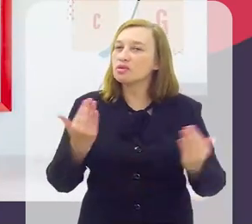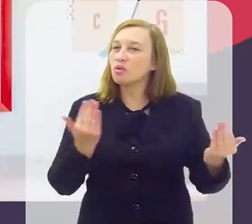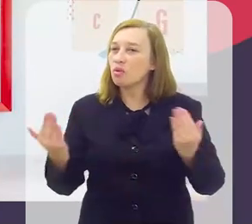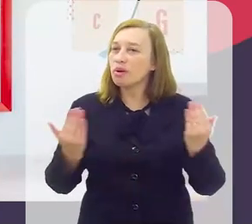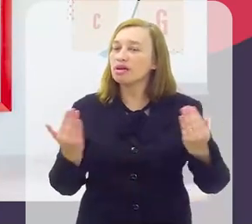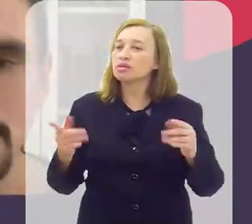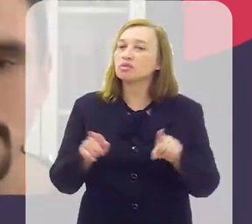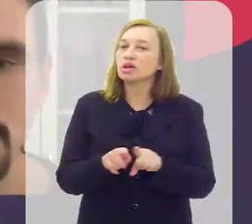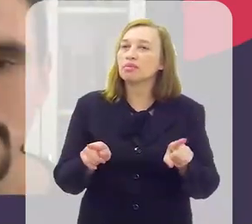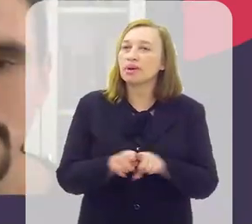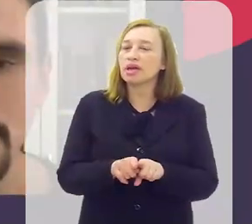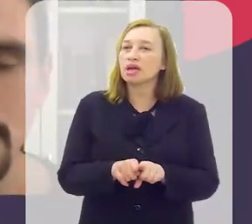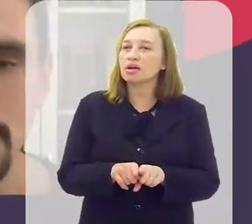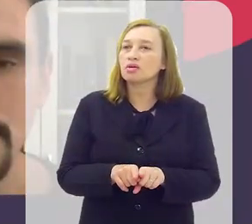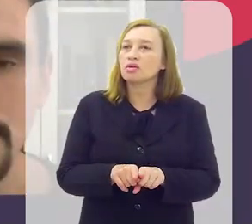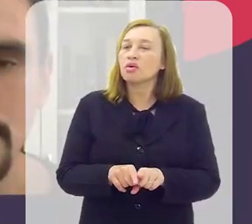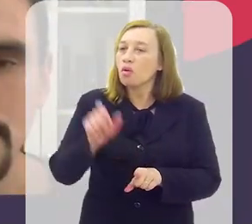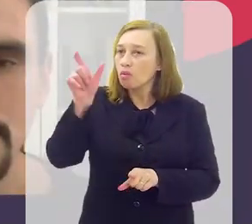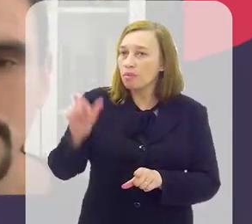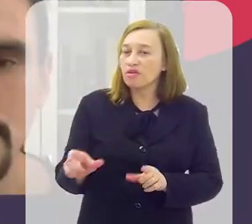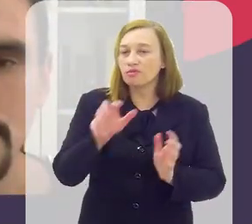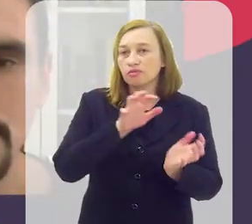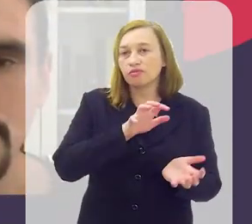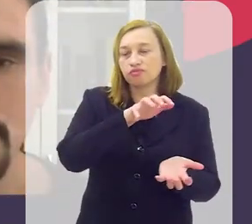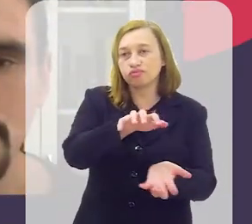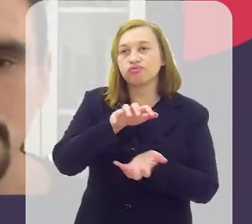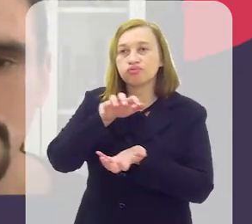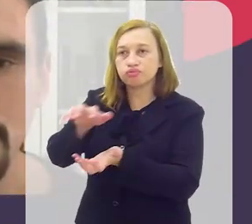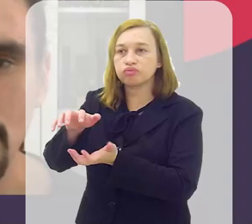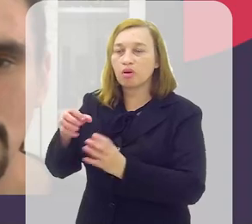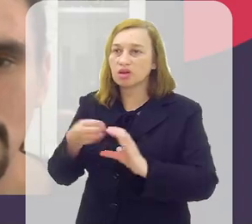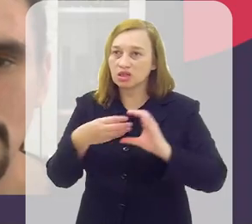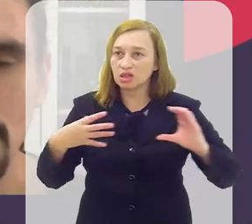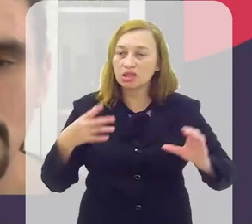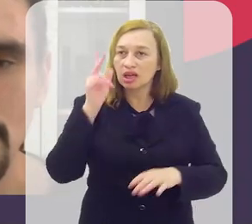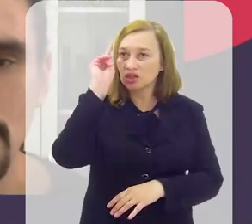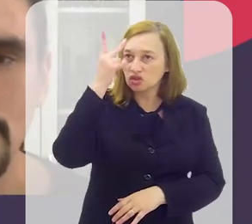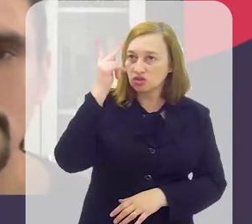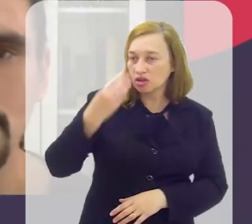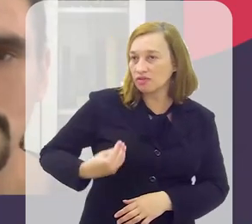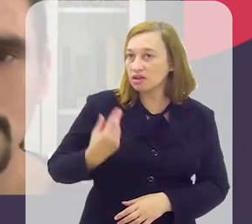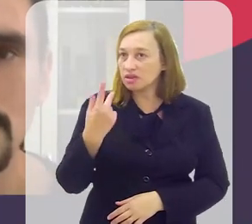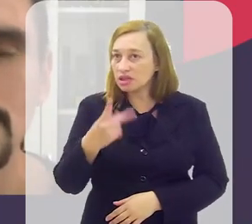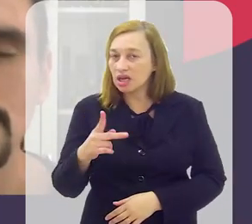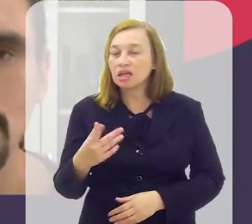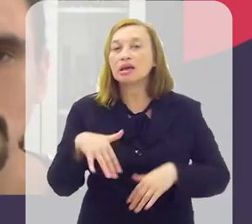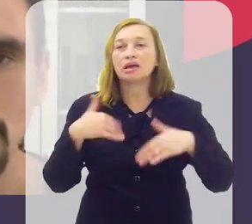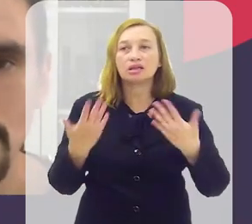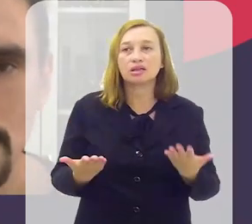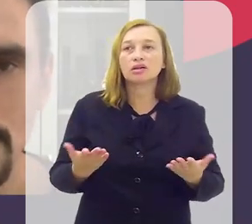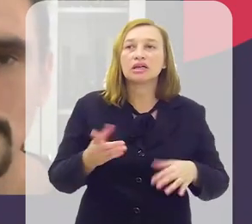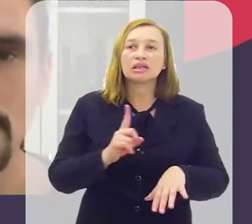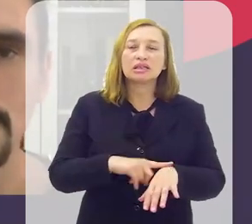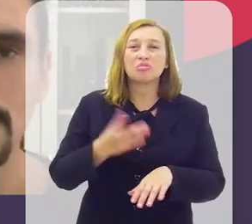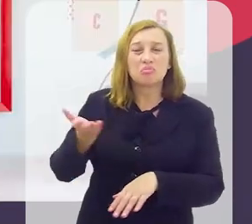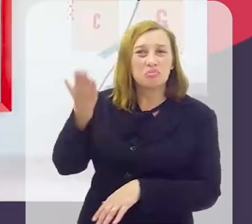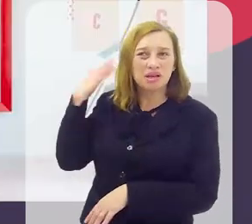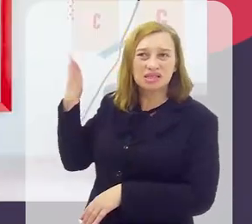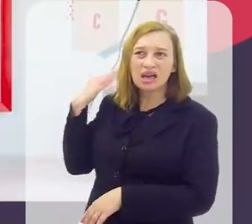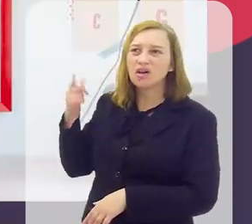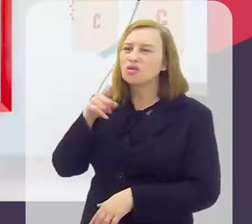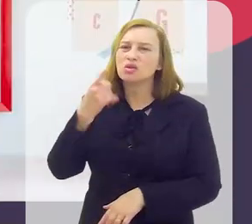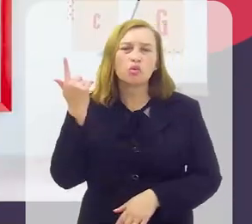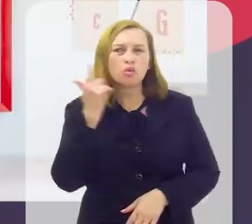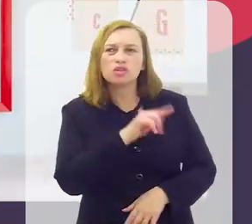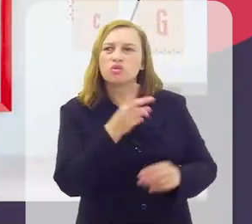fez uma comparação também com o perfil dos motoboys, né? Na verdade, a história dos motoboys em tempos passados,